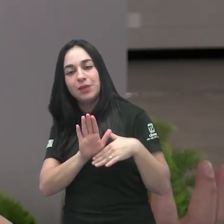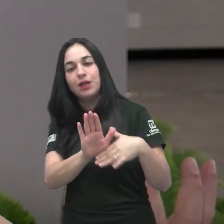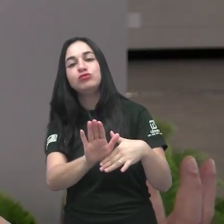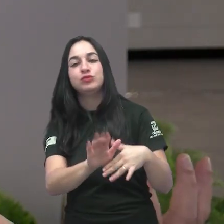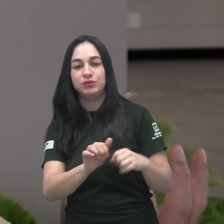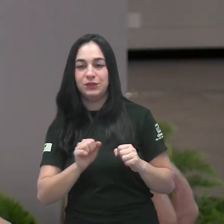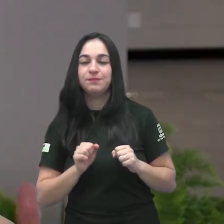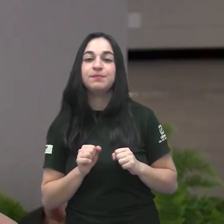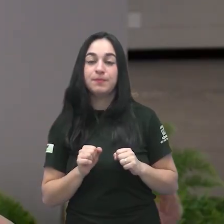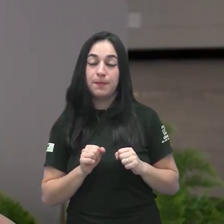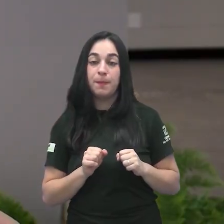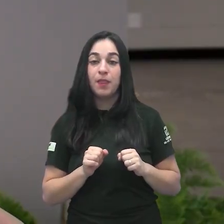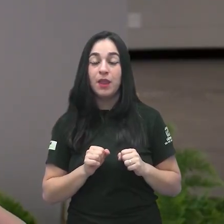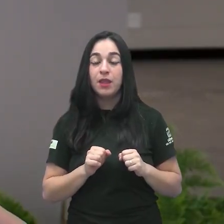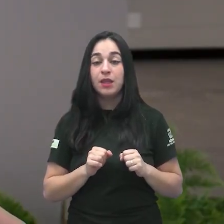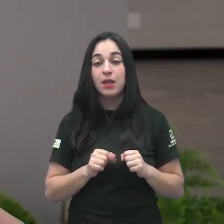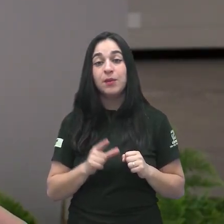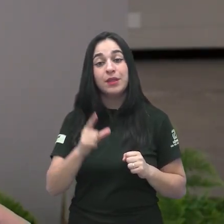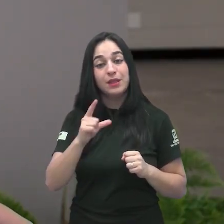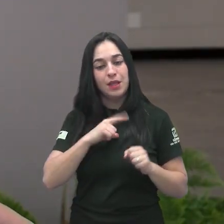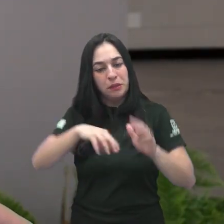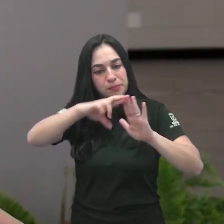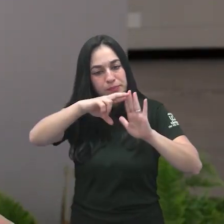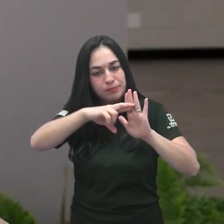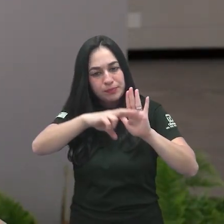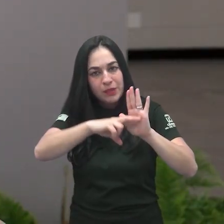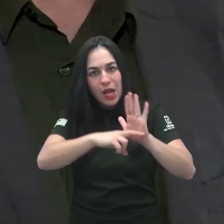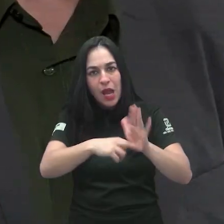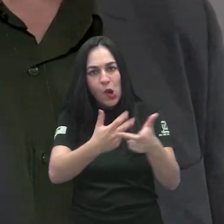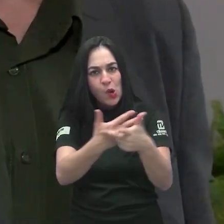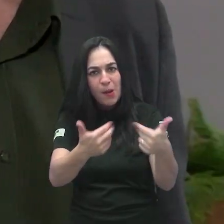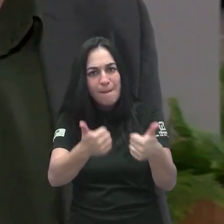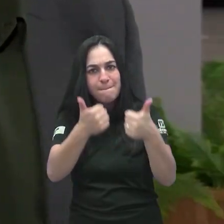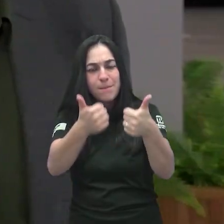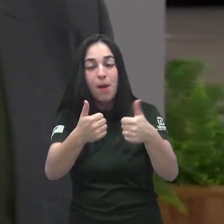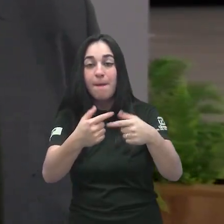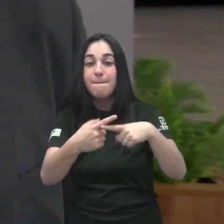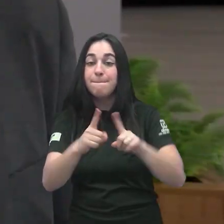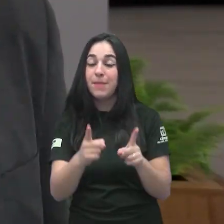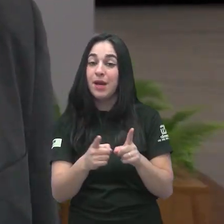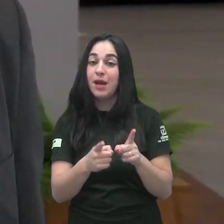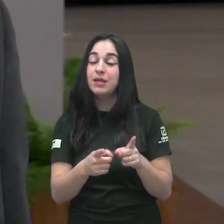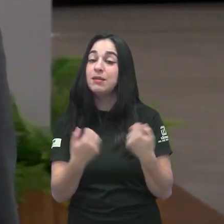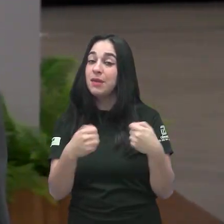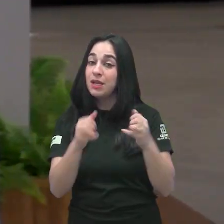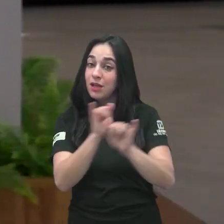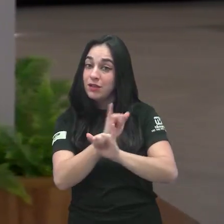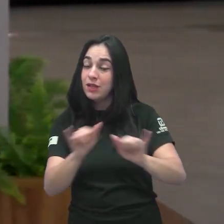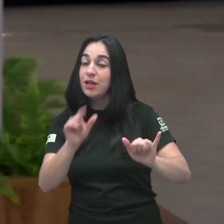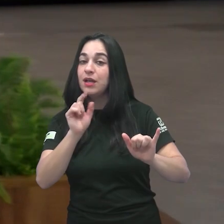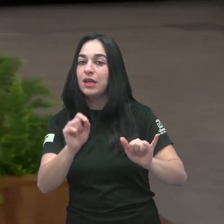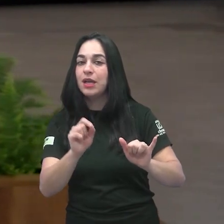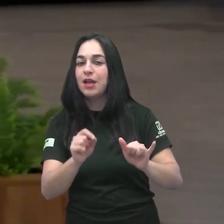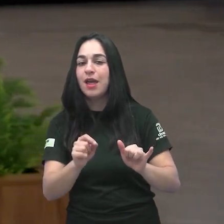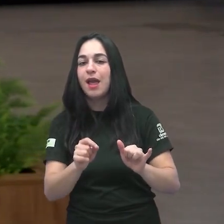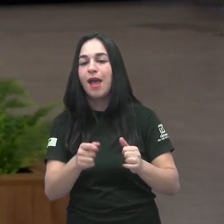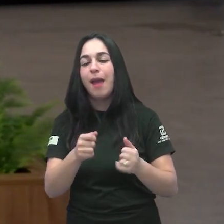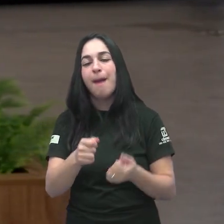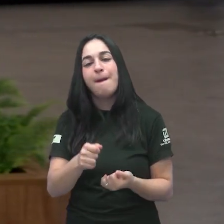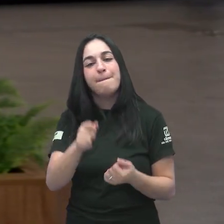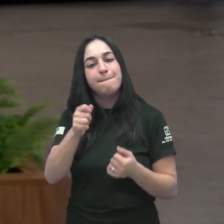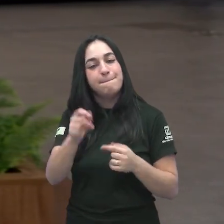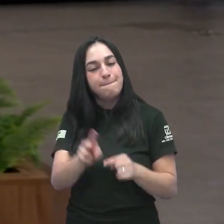fazer a economia funcionar, é claro, mas ele contribui para isso também. Apesar das condições favoráveis, o economista alerta